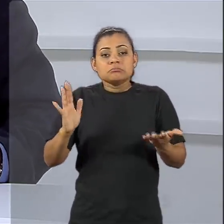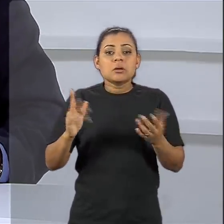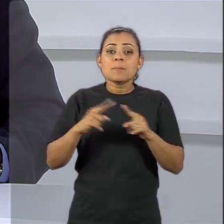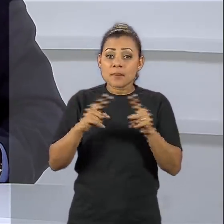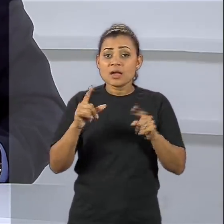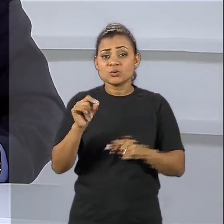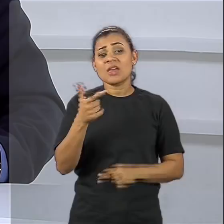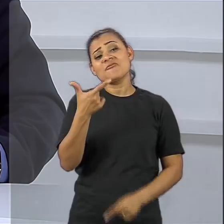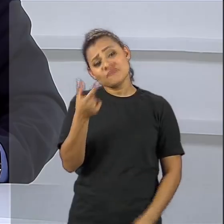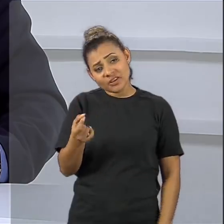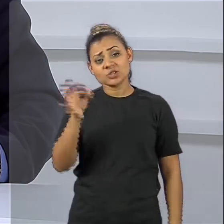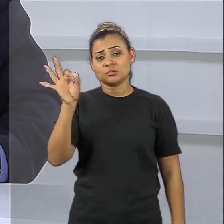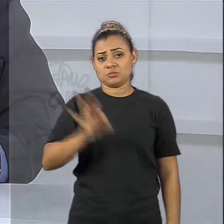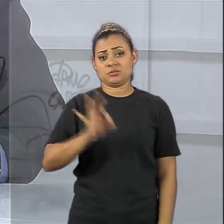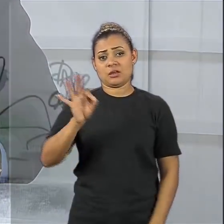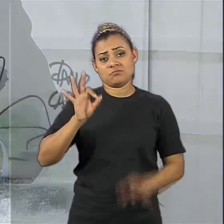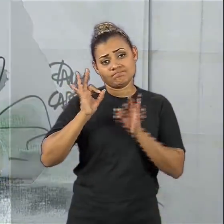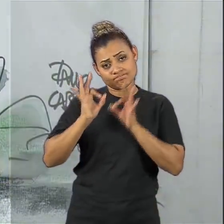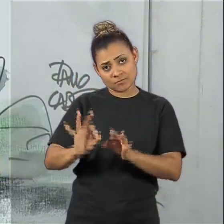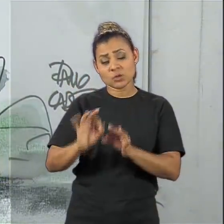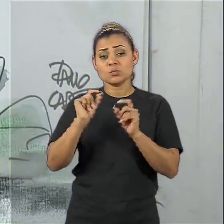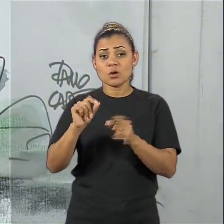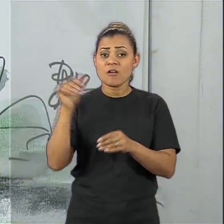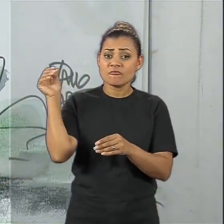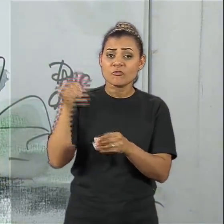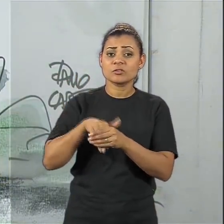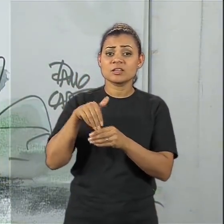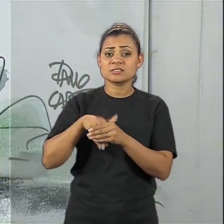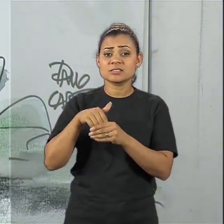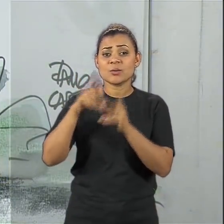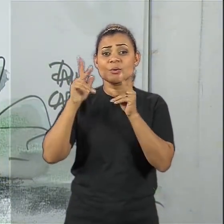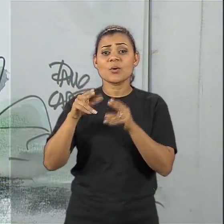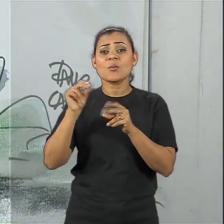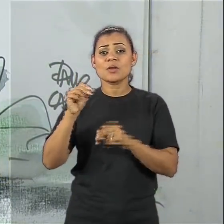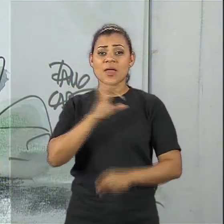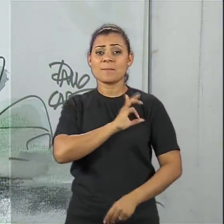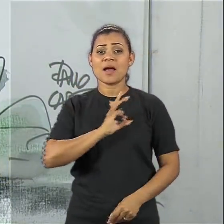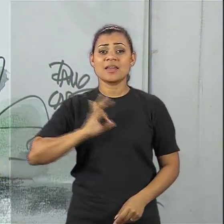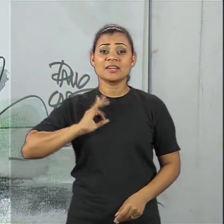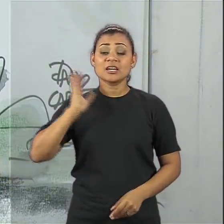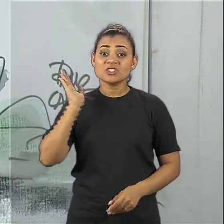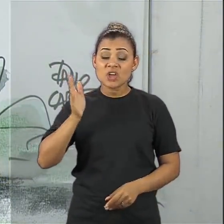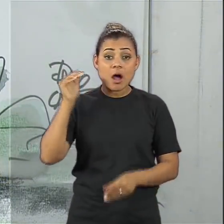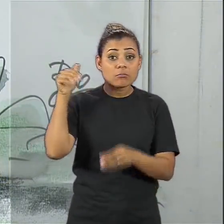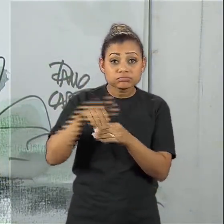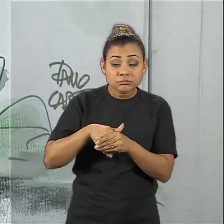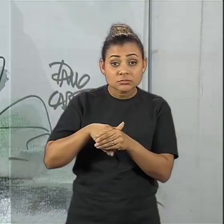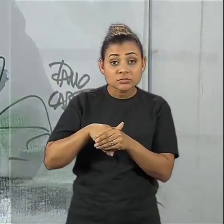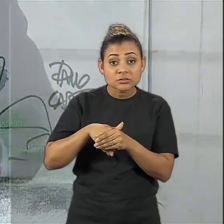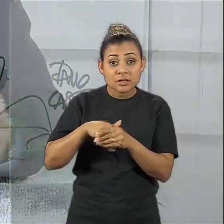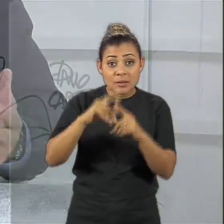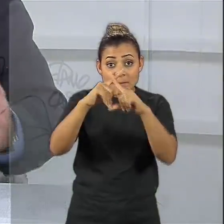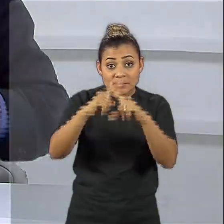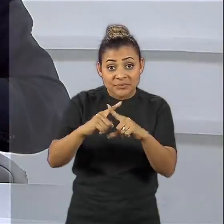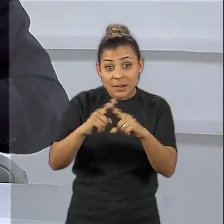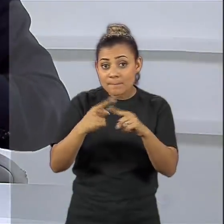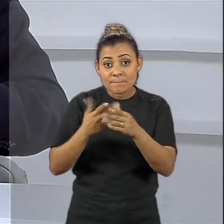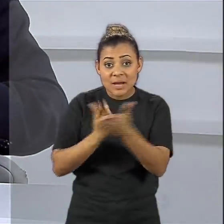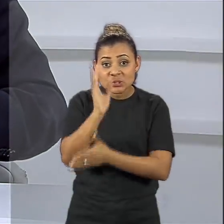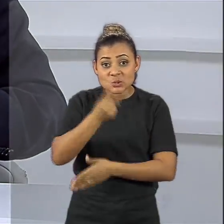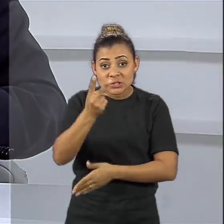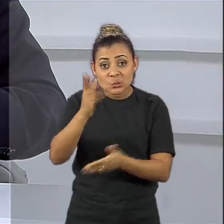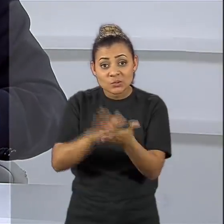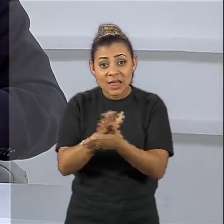e 20% é uma votação que a Marina obteve em 2 eleições e não foi para o segundo turno. Então, talvez 20%, se